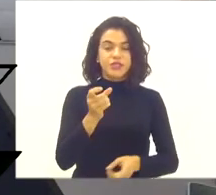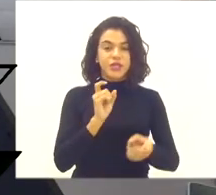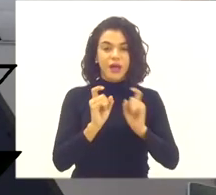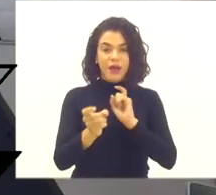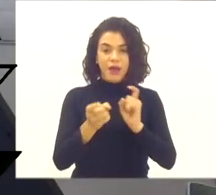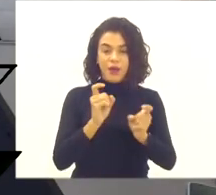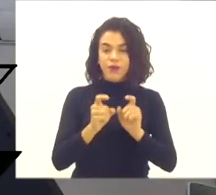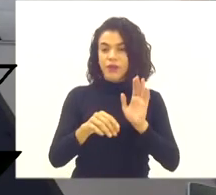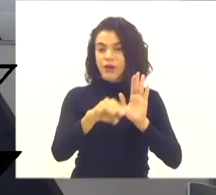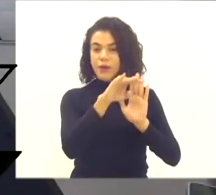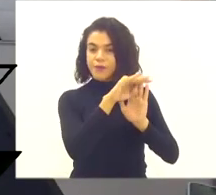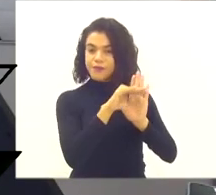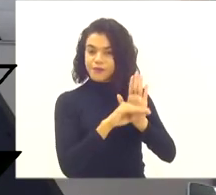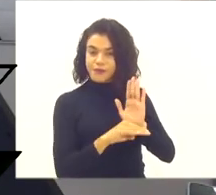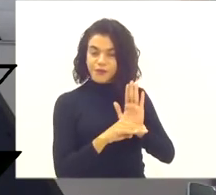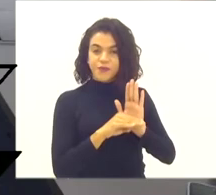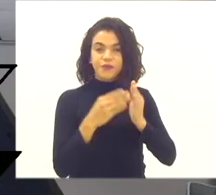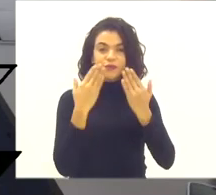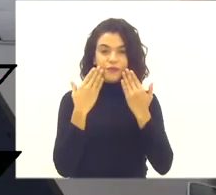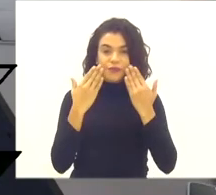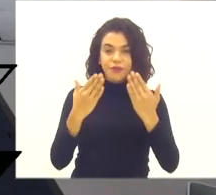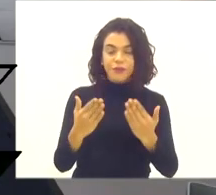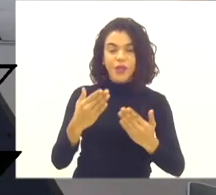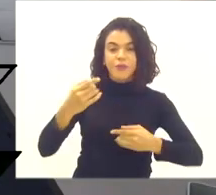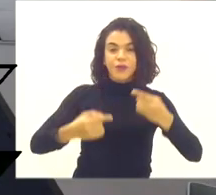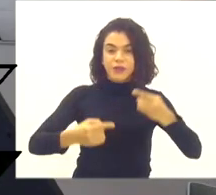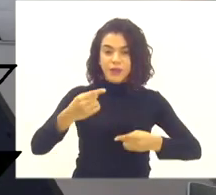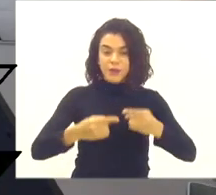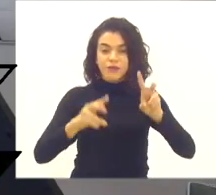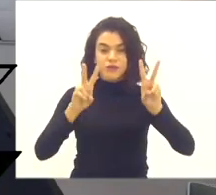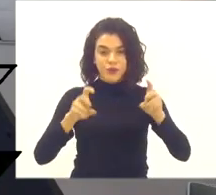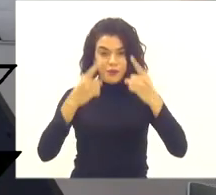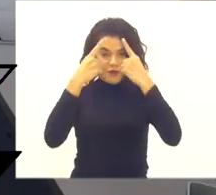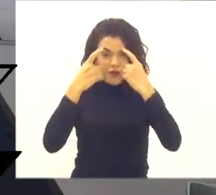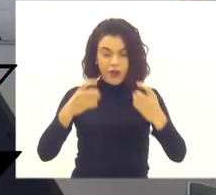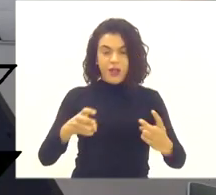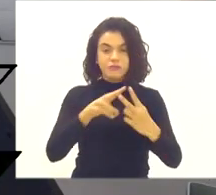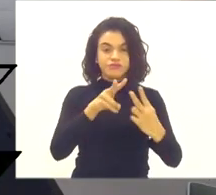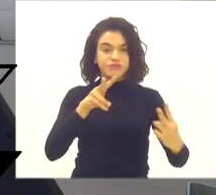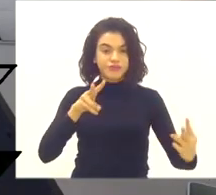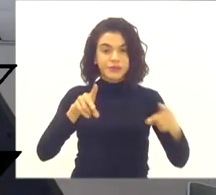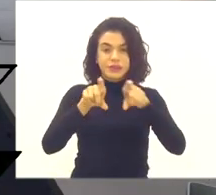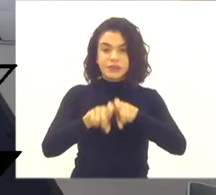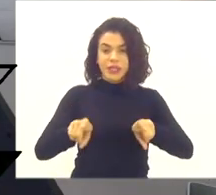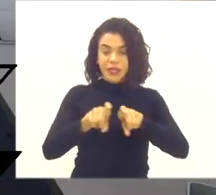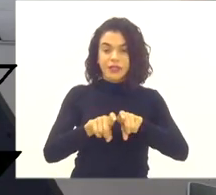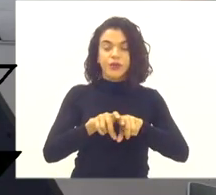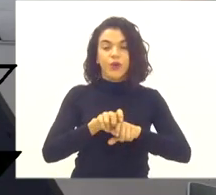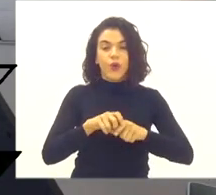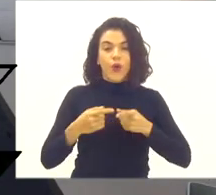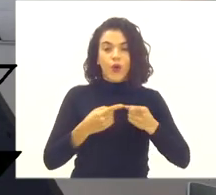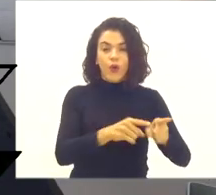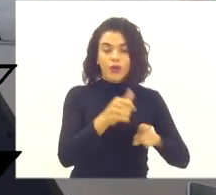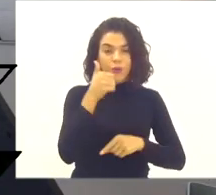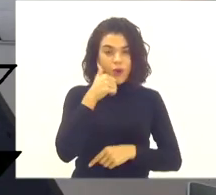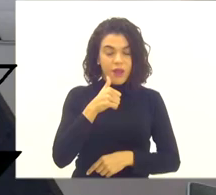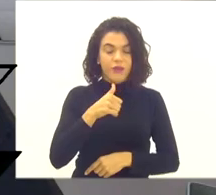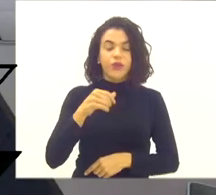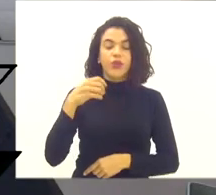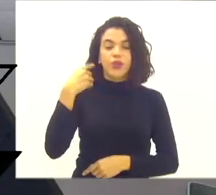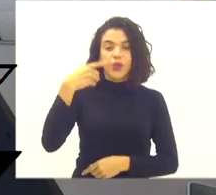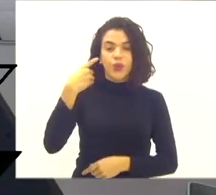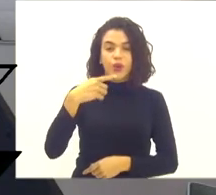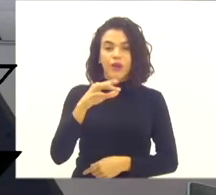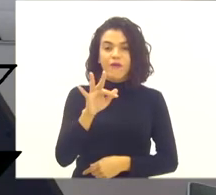com a seguinte pauta exposição e debate sobre o tema violência cibernética contra mulher com a Dra Flávia Pinto